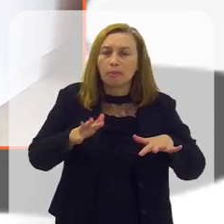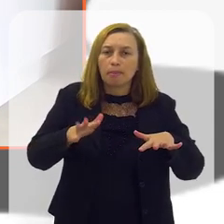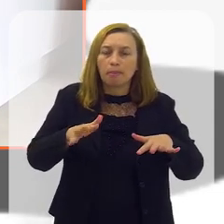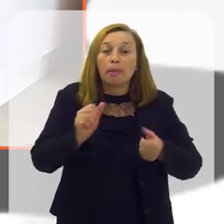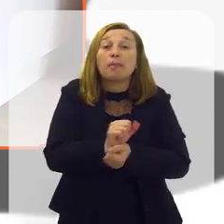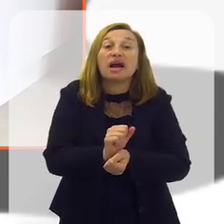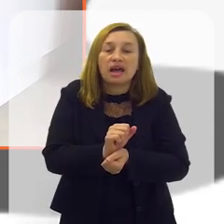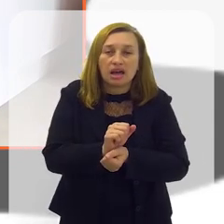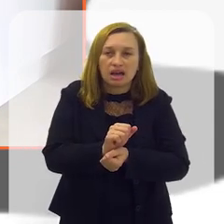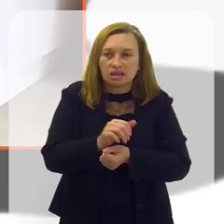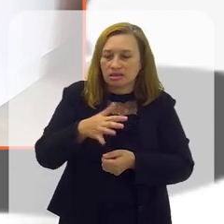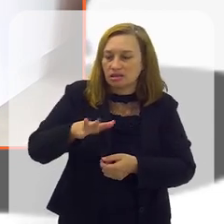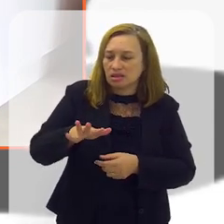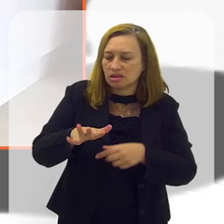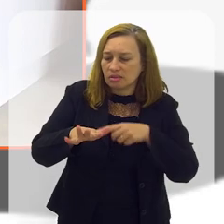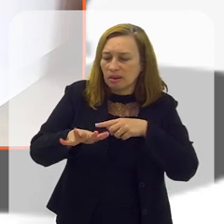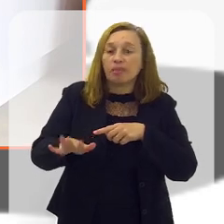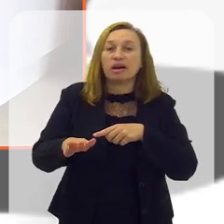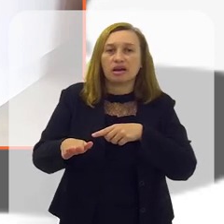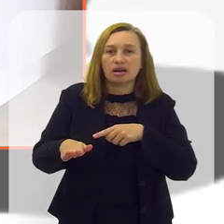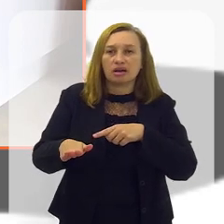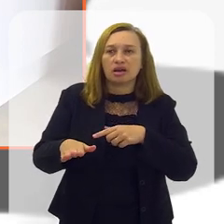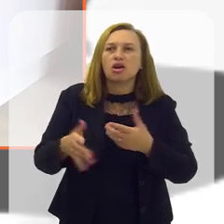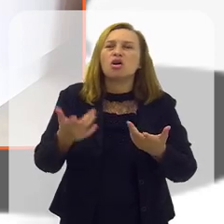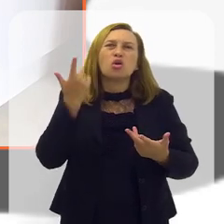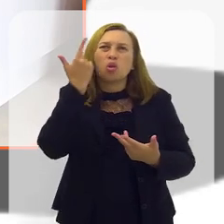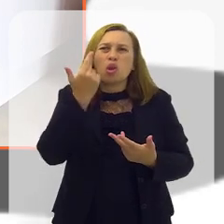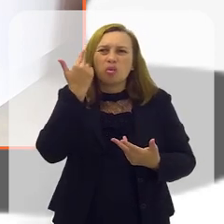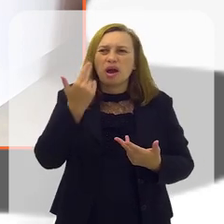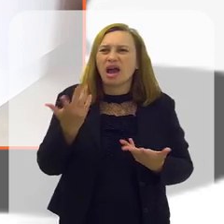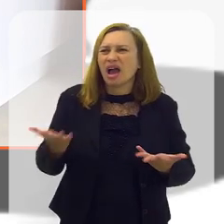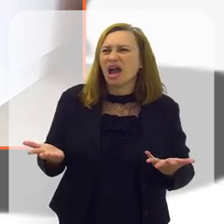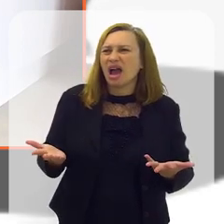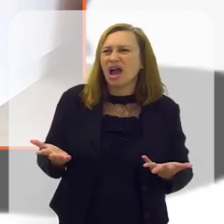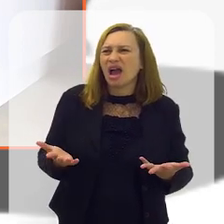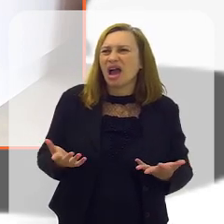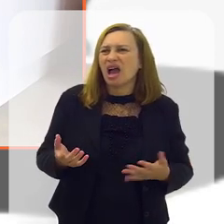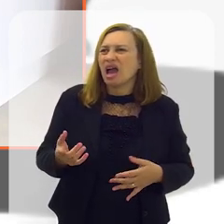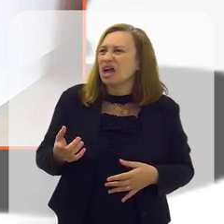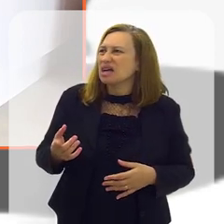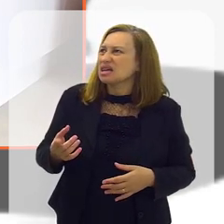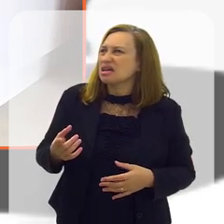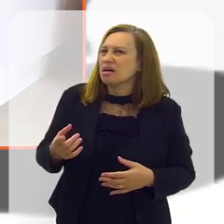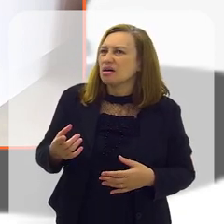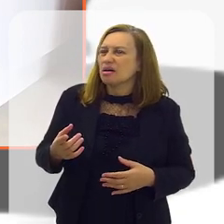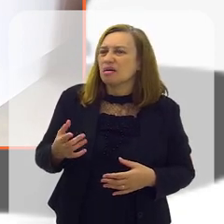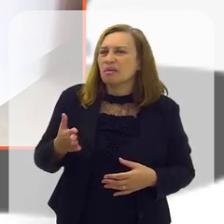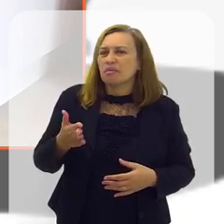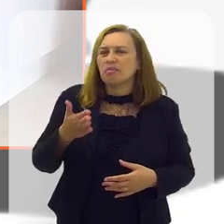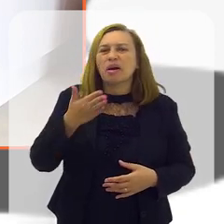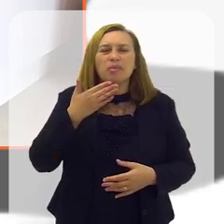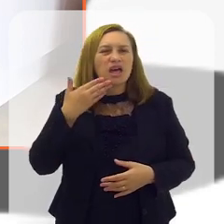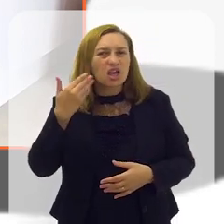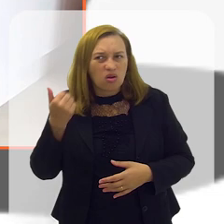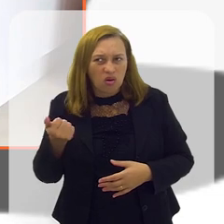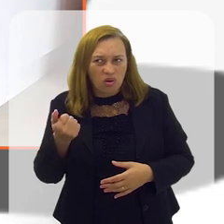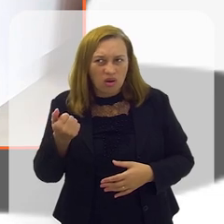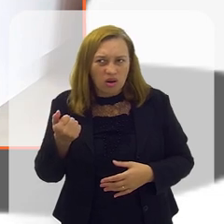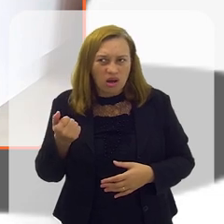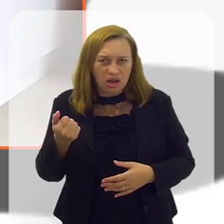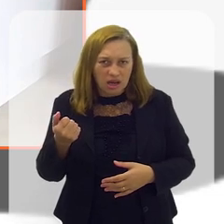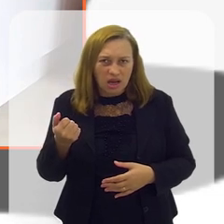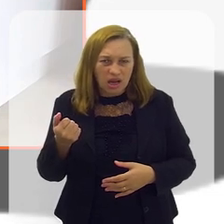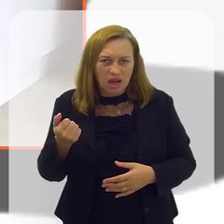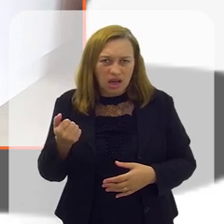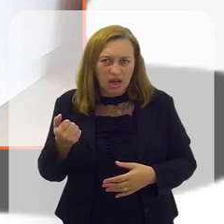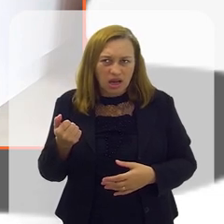Para quê? Para parar de tremer. O que que é muito comum que as pessoas falam: ah, para melhorar da ressaca, toma outra. Né?